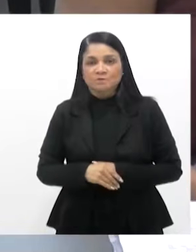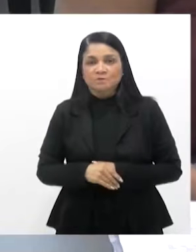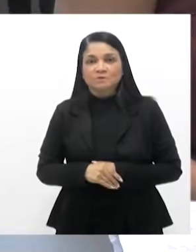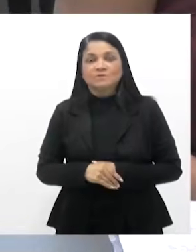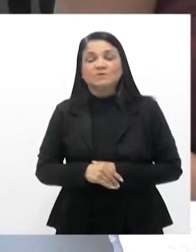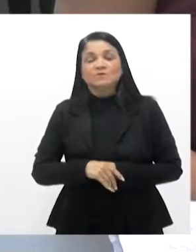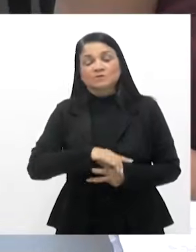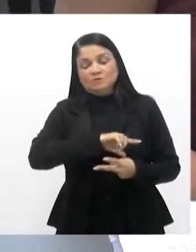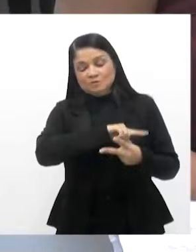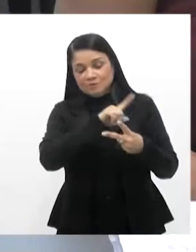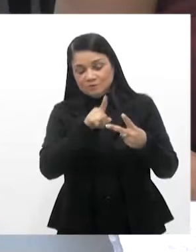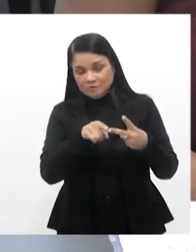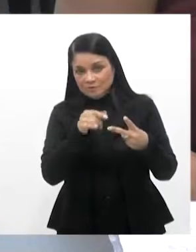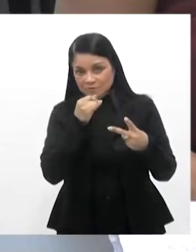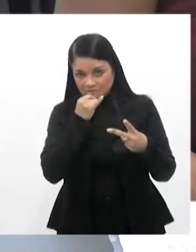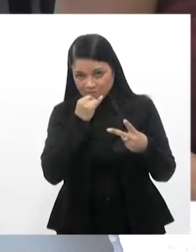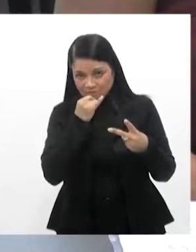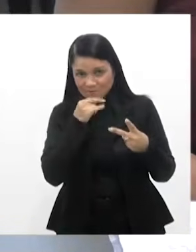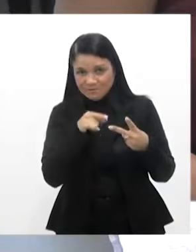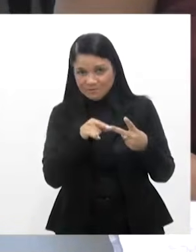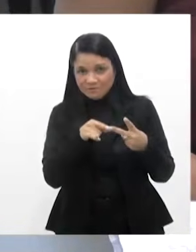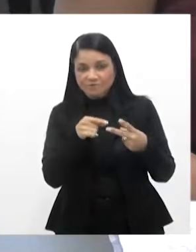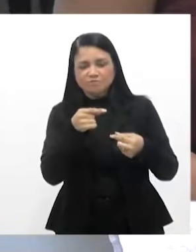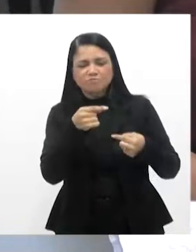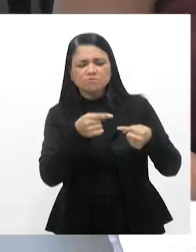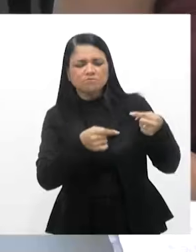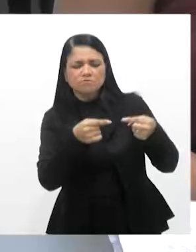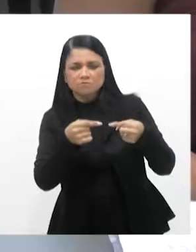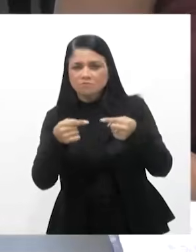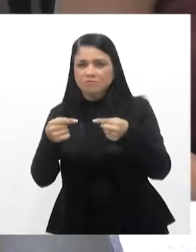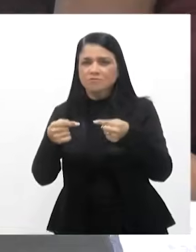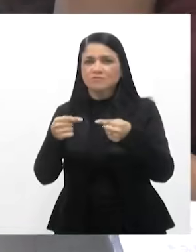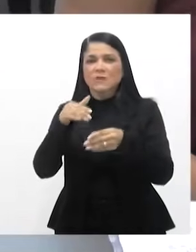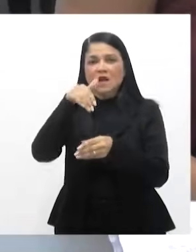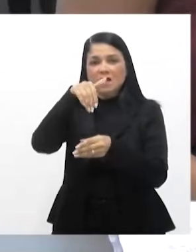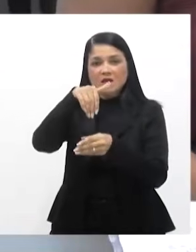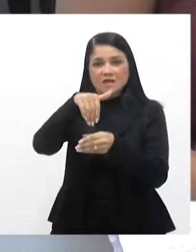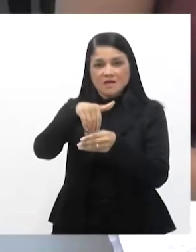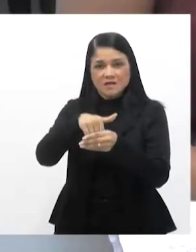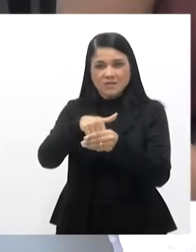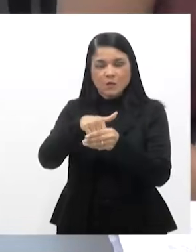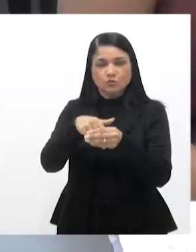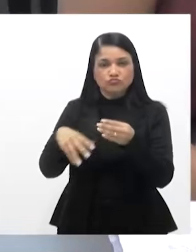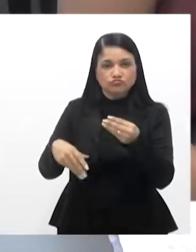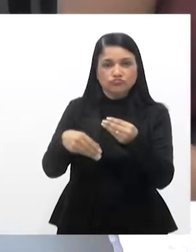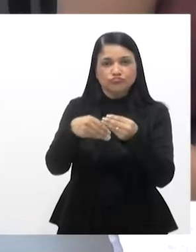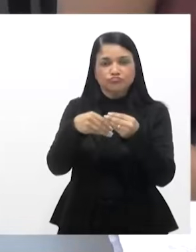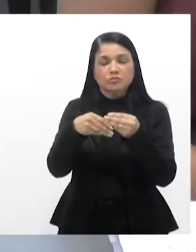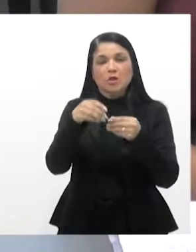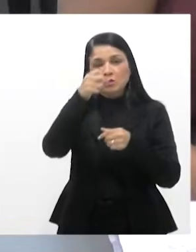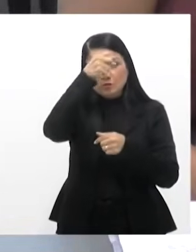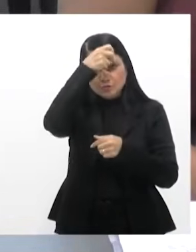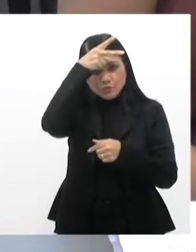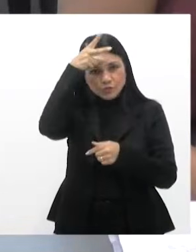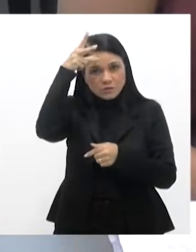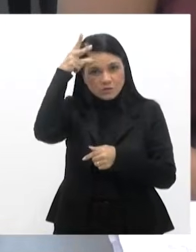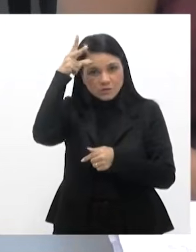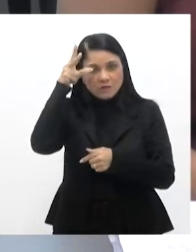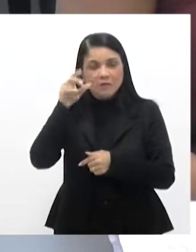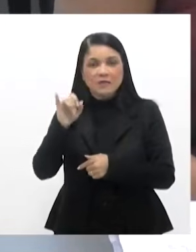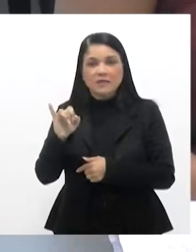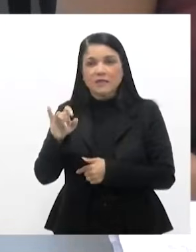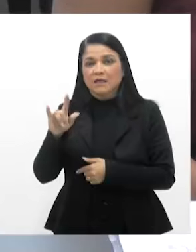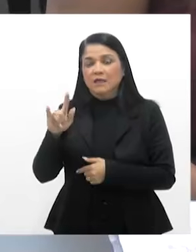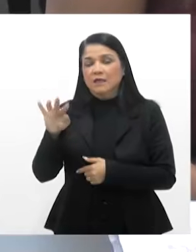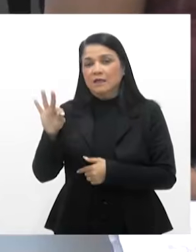outro segundo exemplo. Está em discussão eleições suplementares no município de Itaguaí.